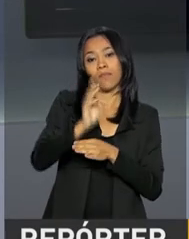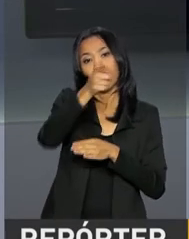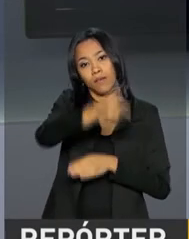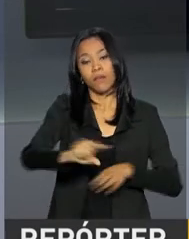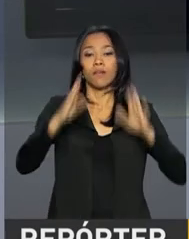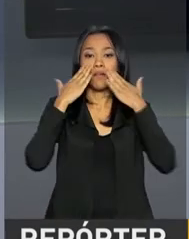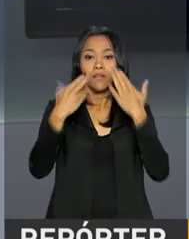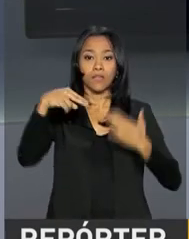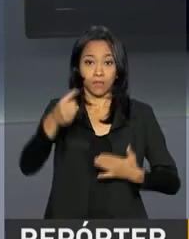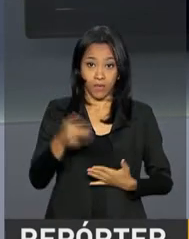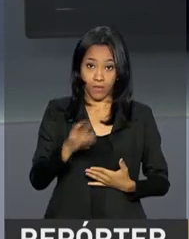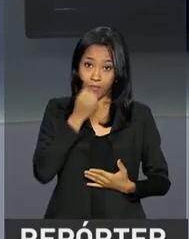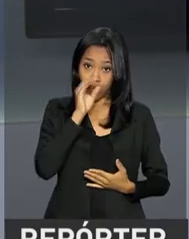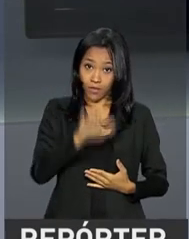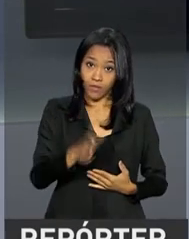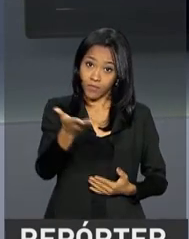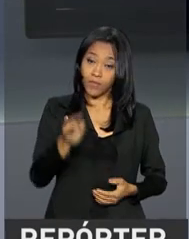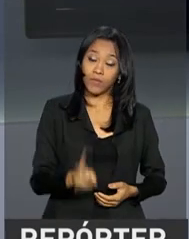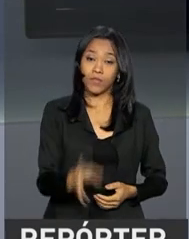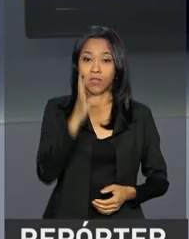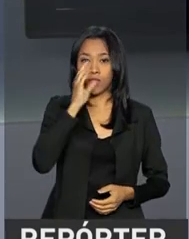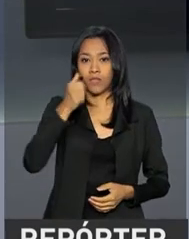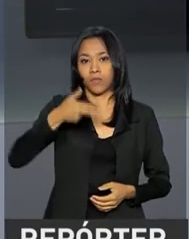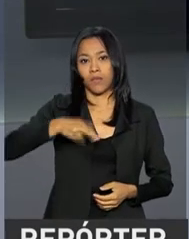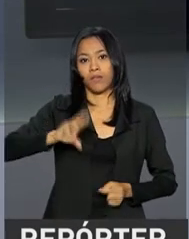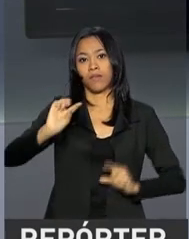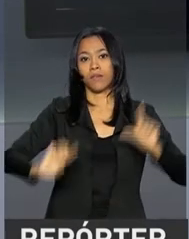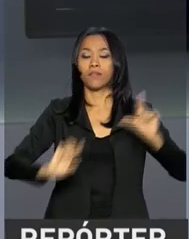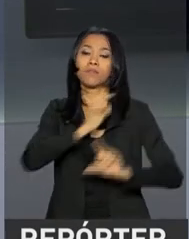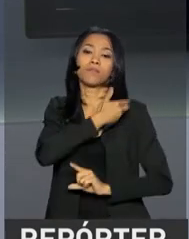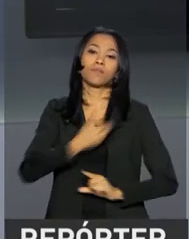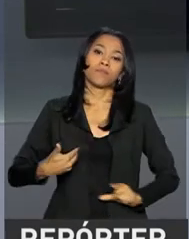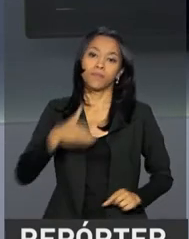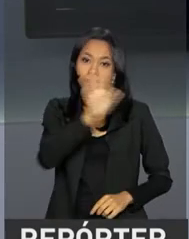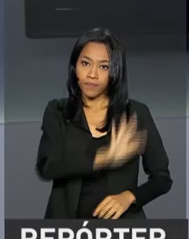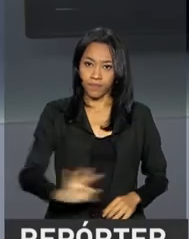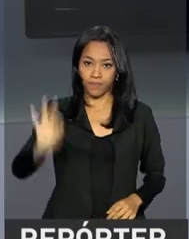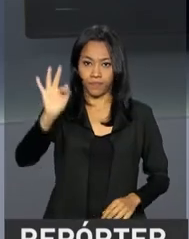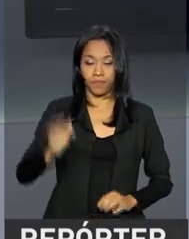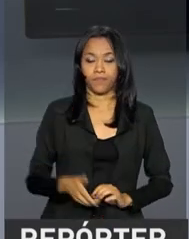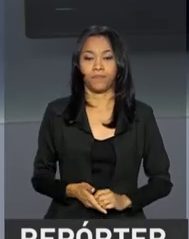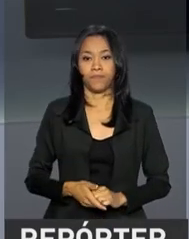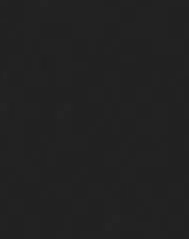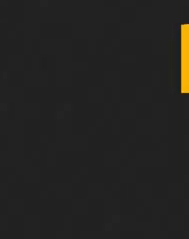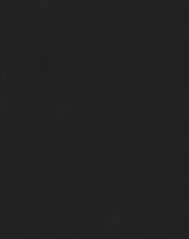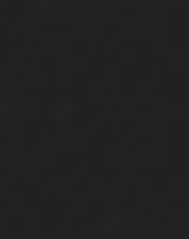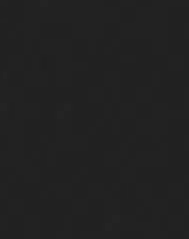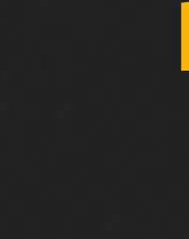repórter nbr uma boa tarde pra você continue com a gente na nbr a tv do governo federal